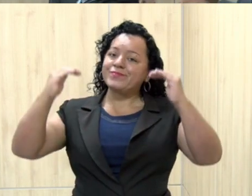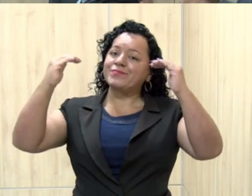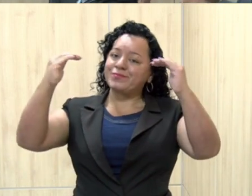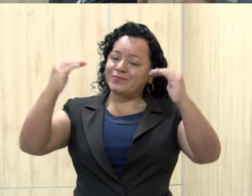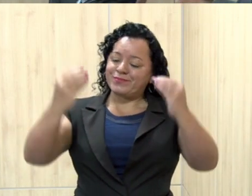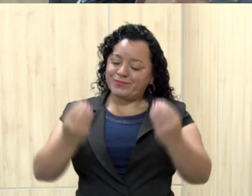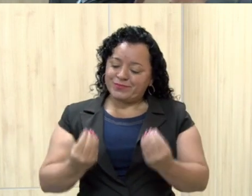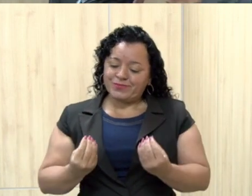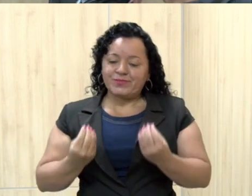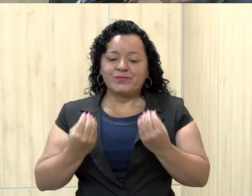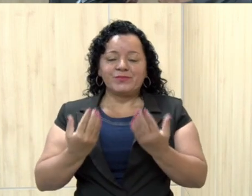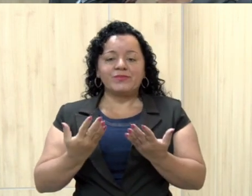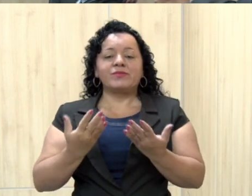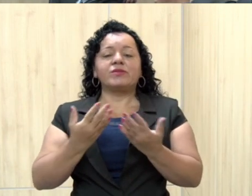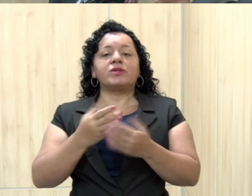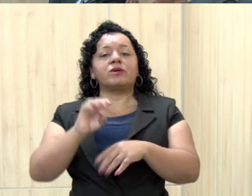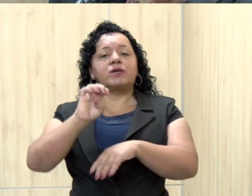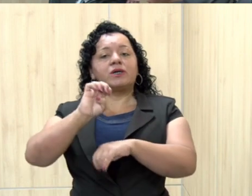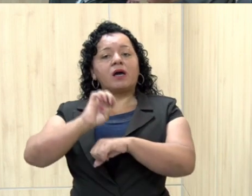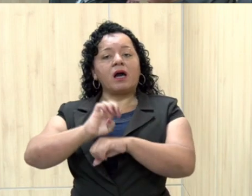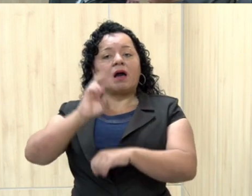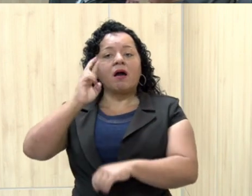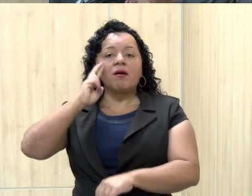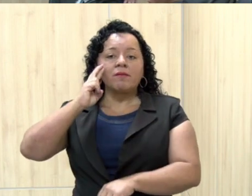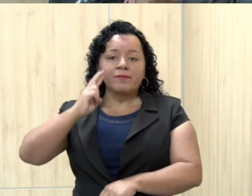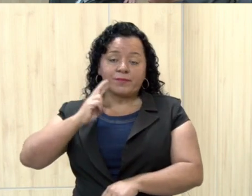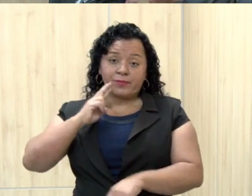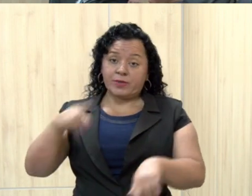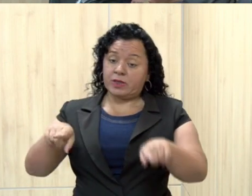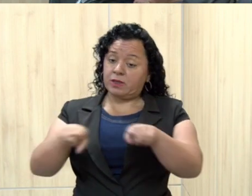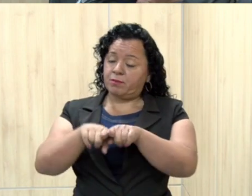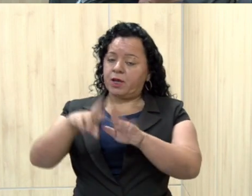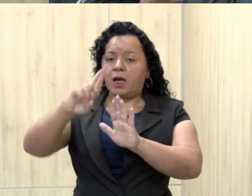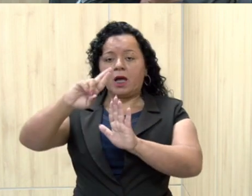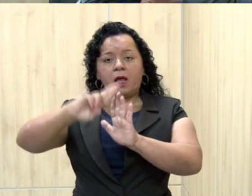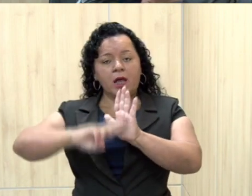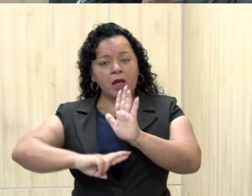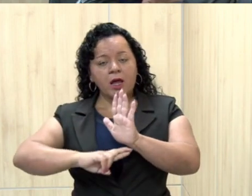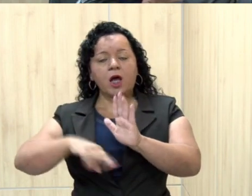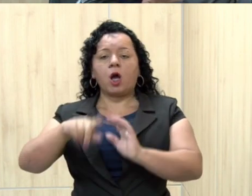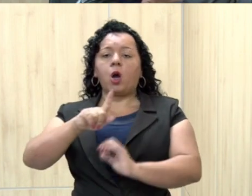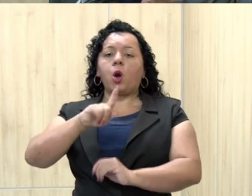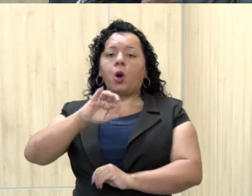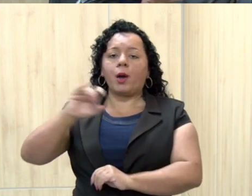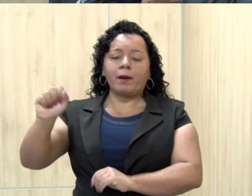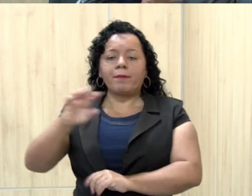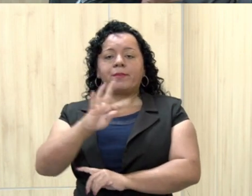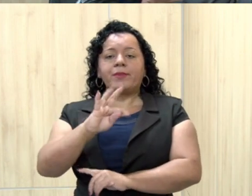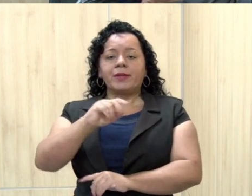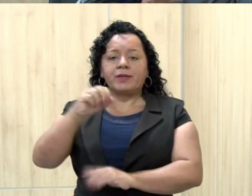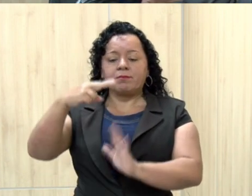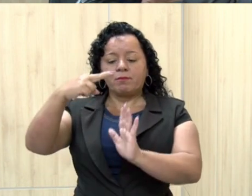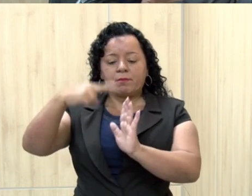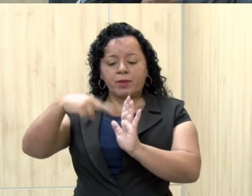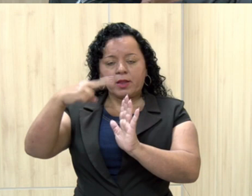ao estado de Rondônia relatoria também do deputado Luizinho coribel Deputado Taíssa para leitura